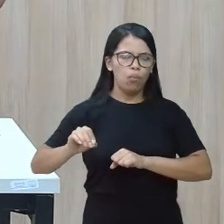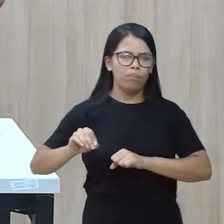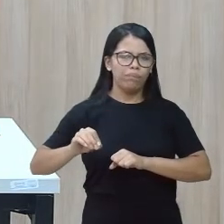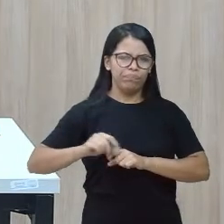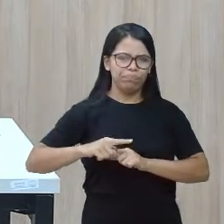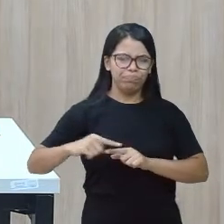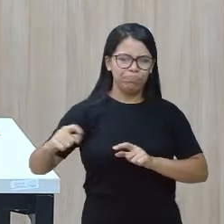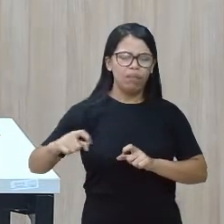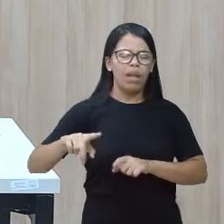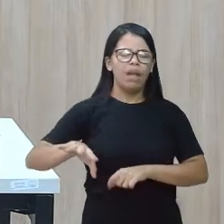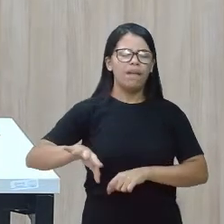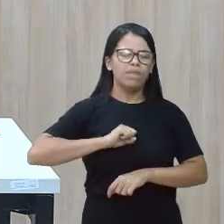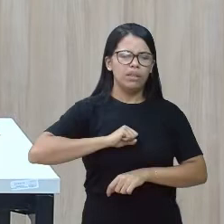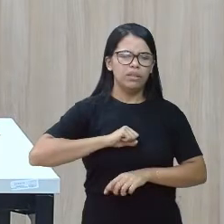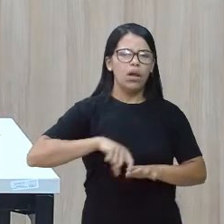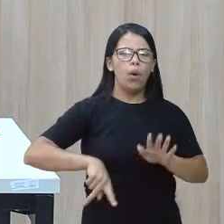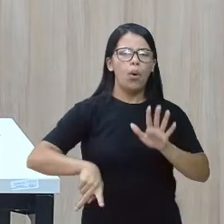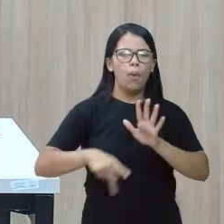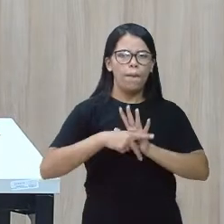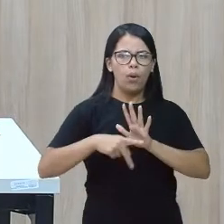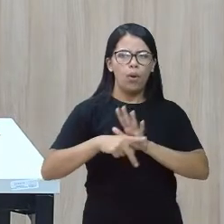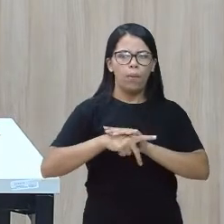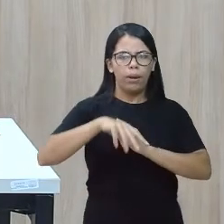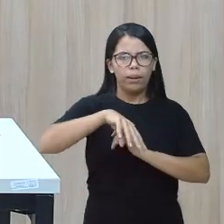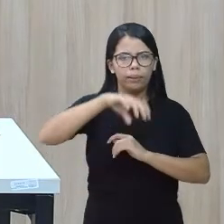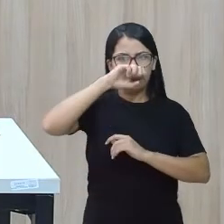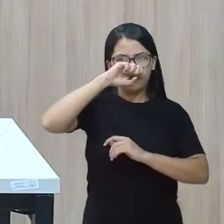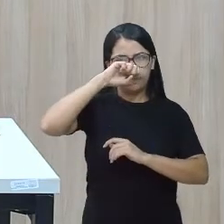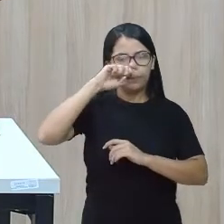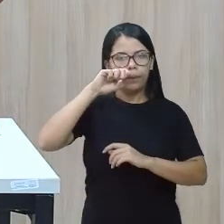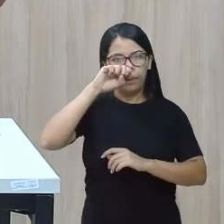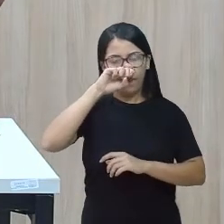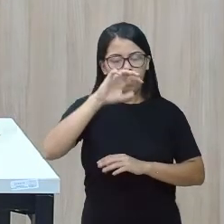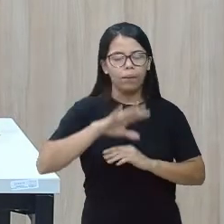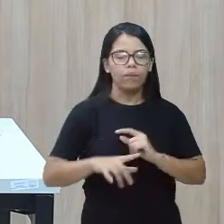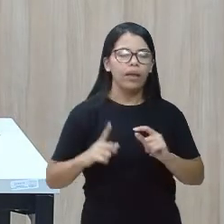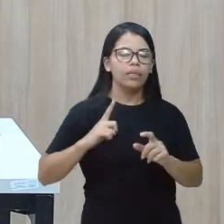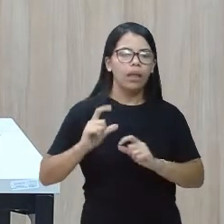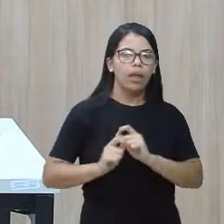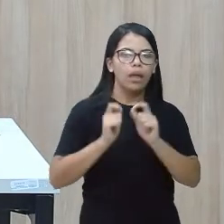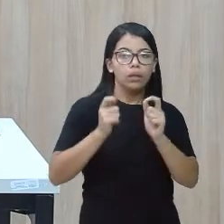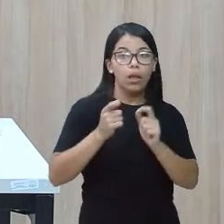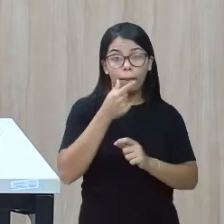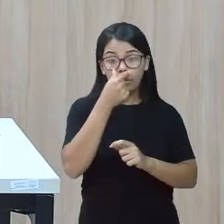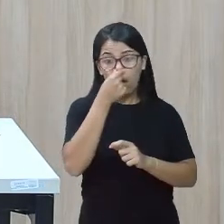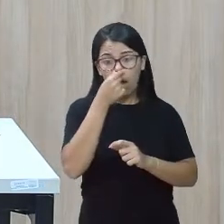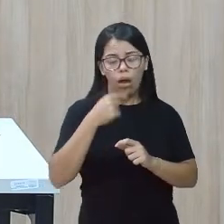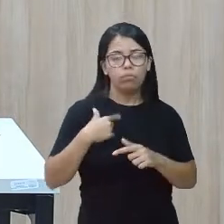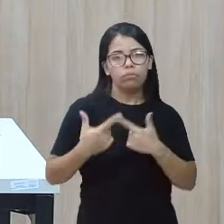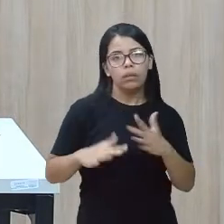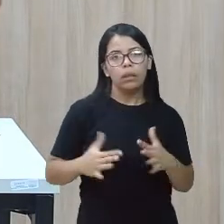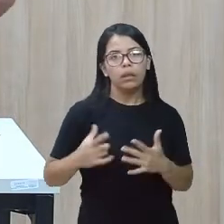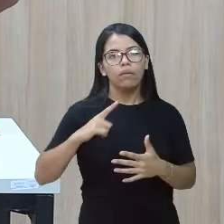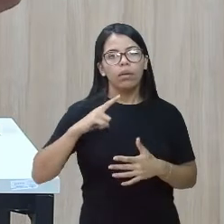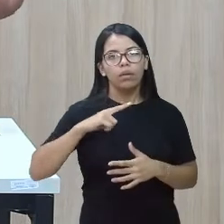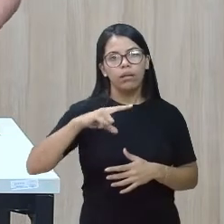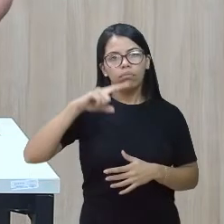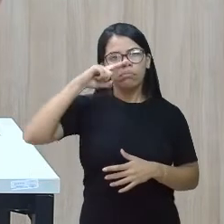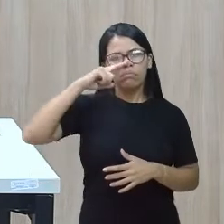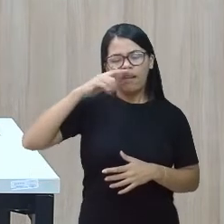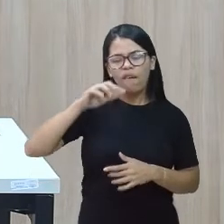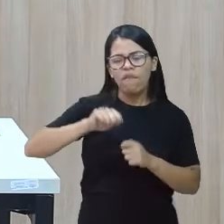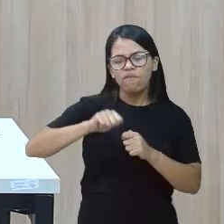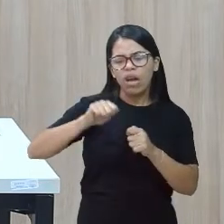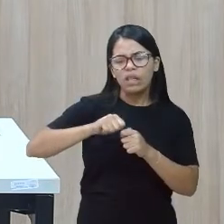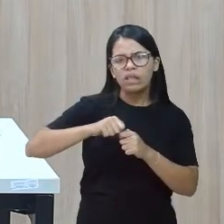respiratórias. Aí a questão do ronco, né? Então, será que eu estou roncando por esse motivo, porque eu respiro pela